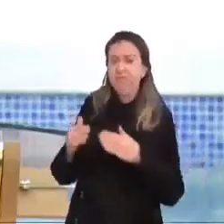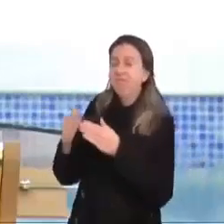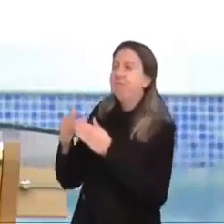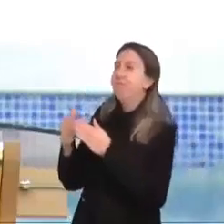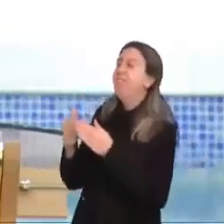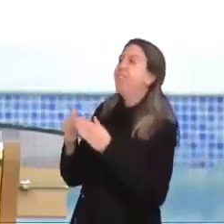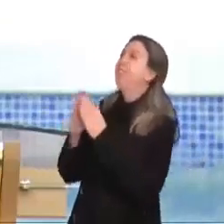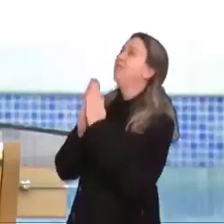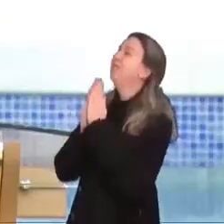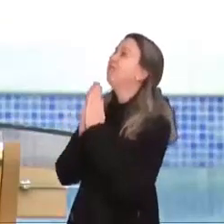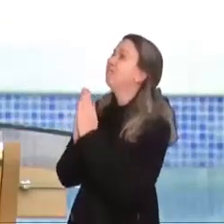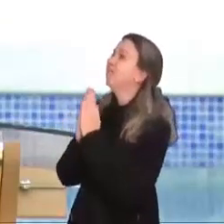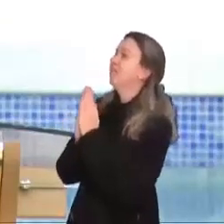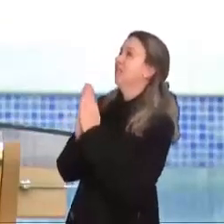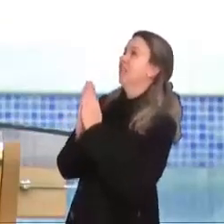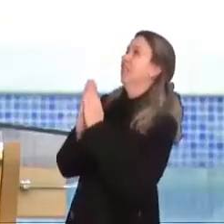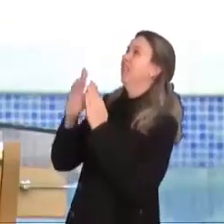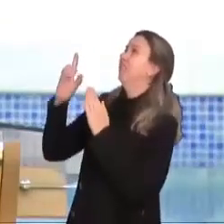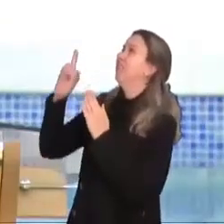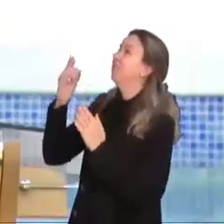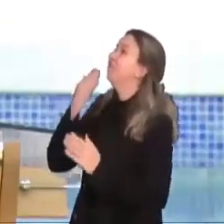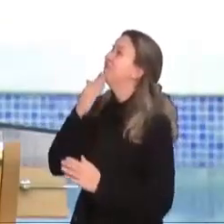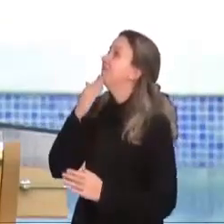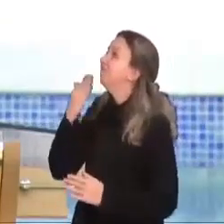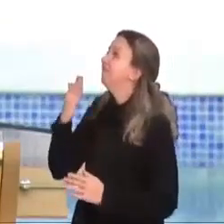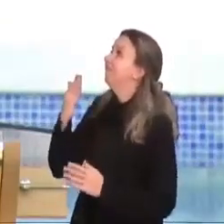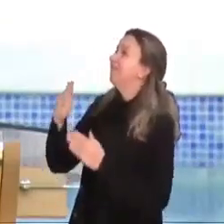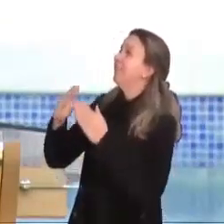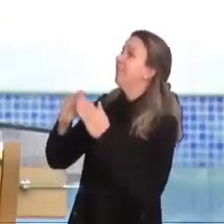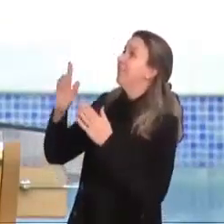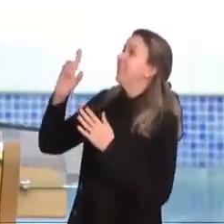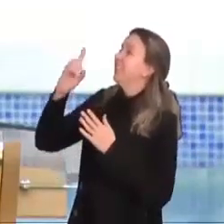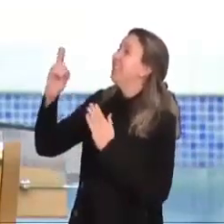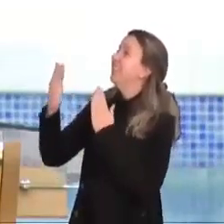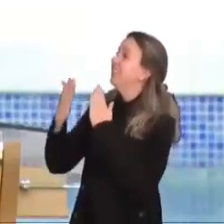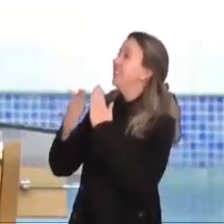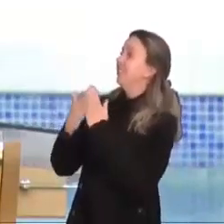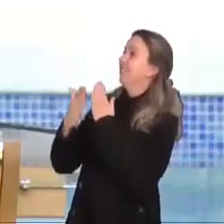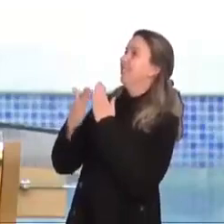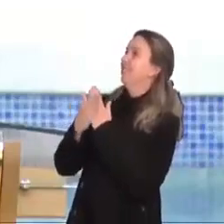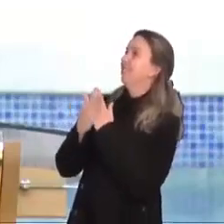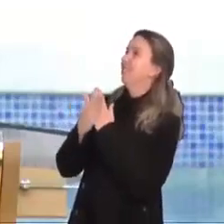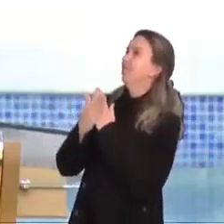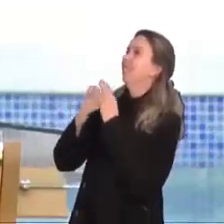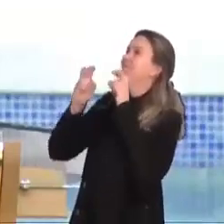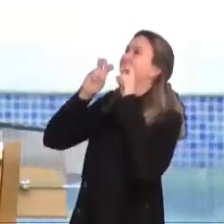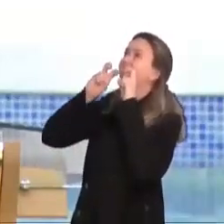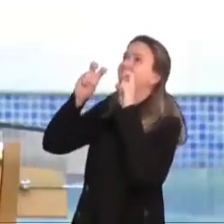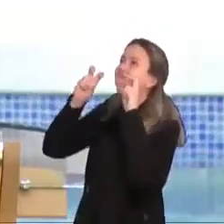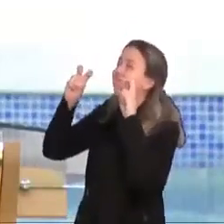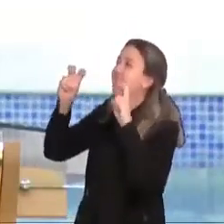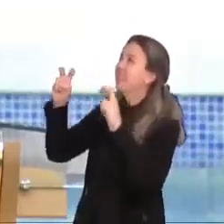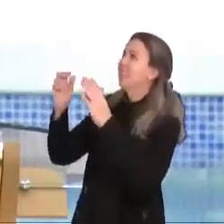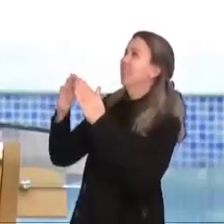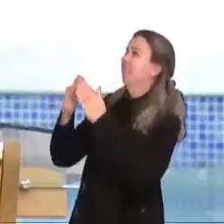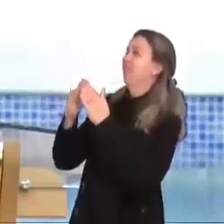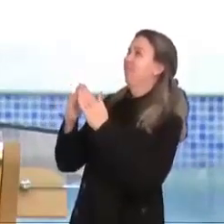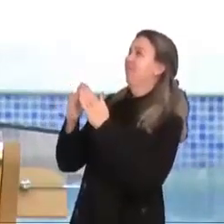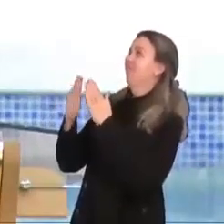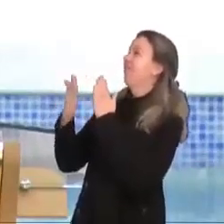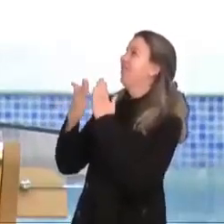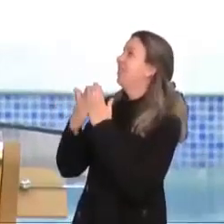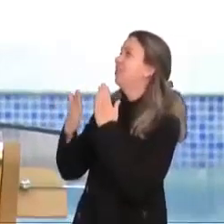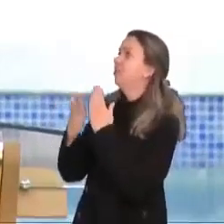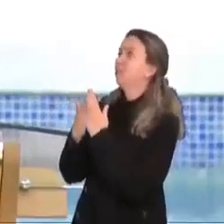mais novo convertido se ele conhece esta expressão: clama a mim e